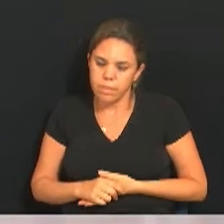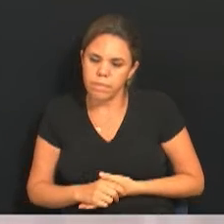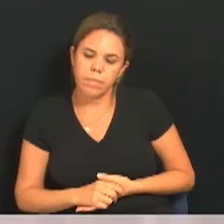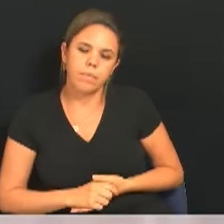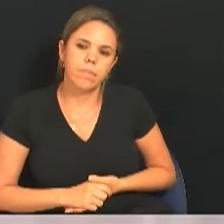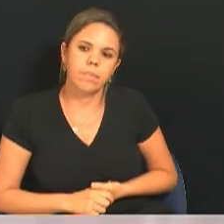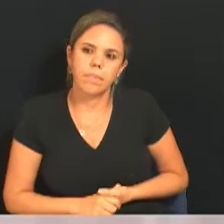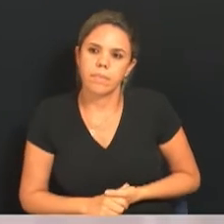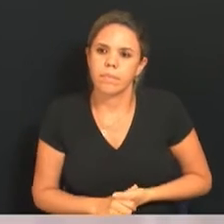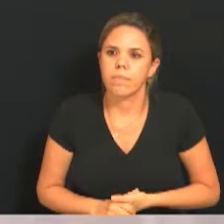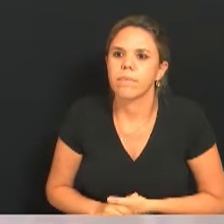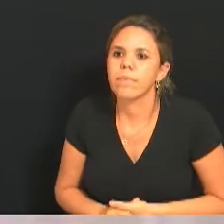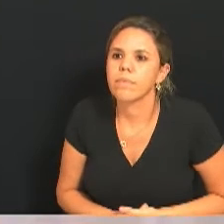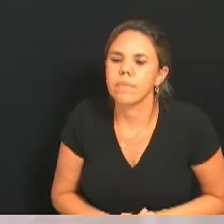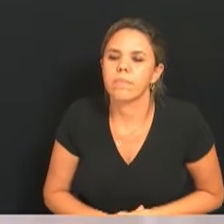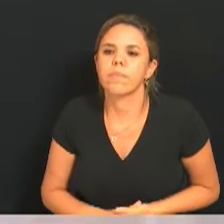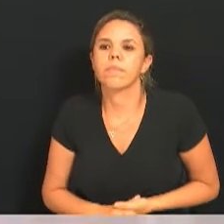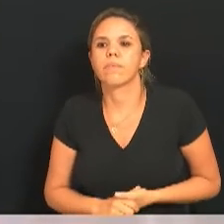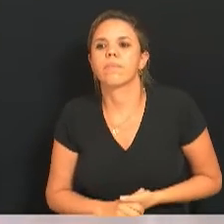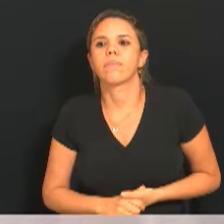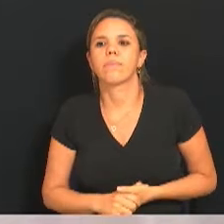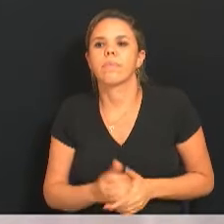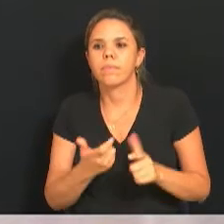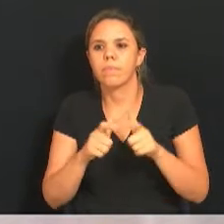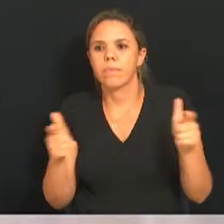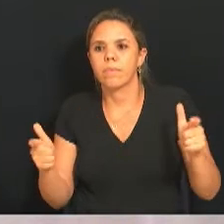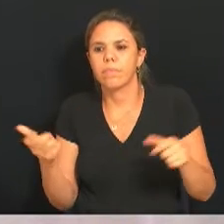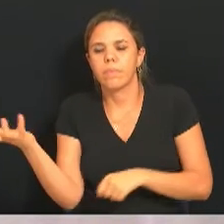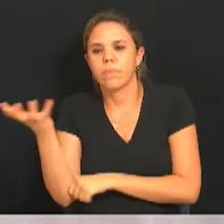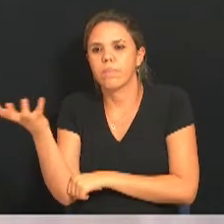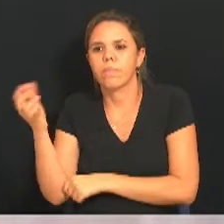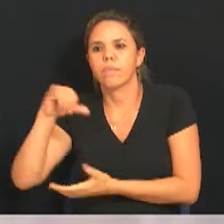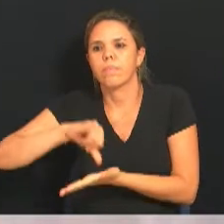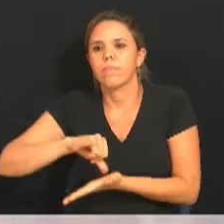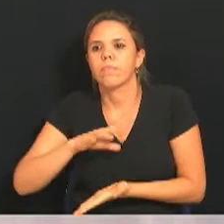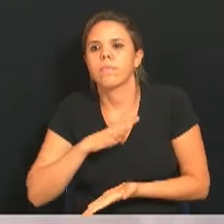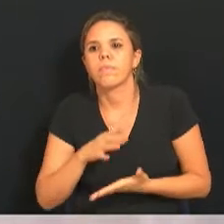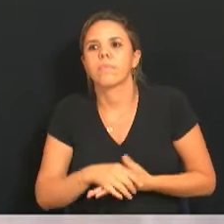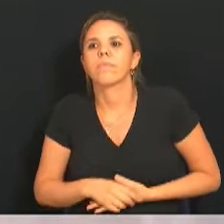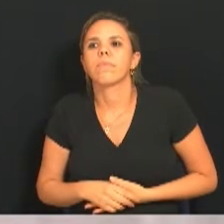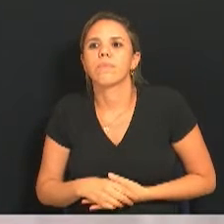até aumentando bastante o volume de moradores no centro da cidade.